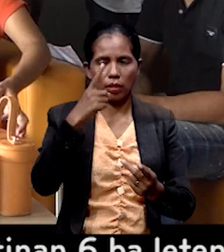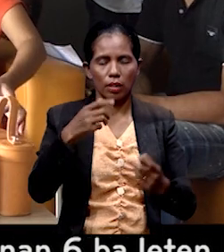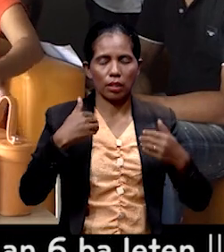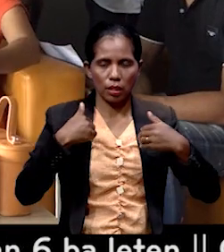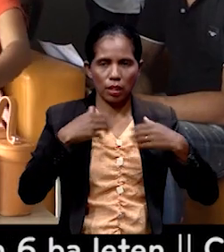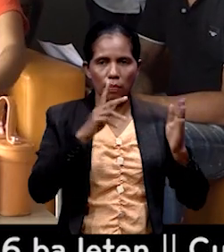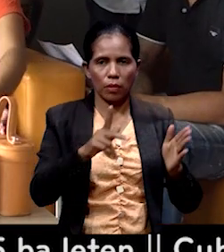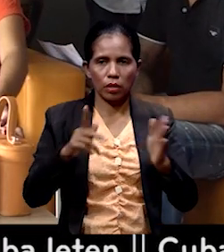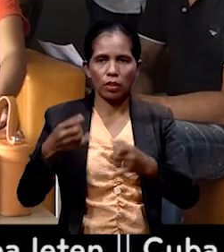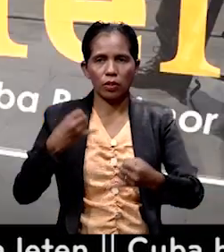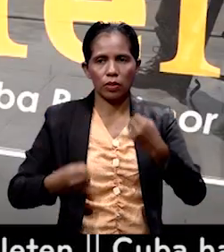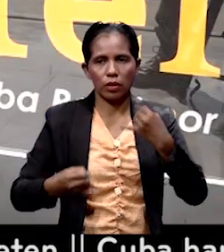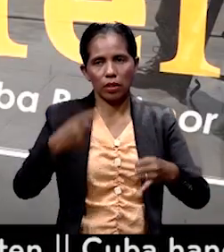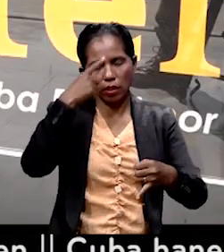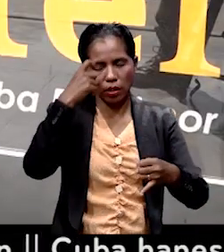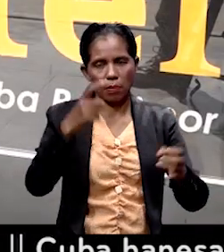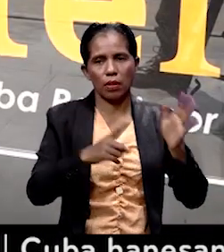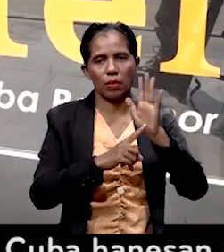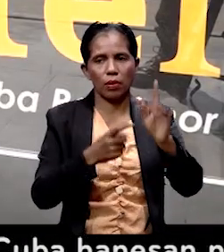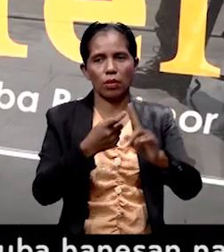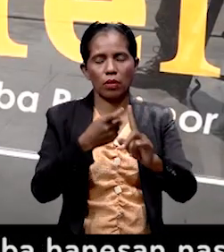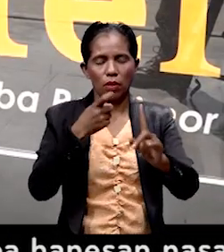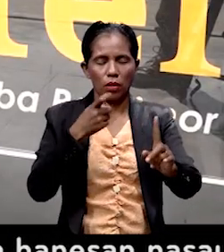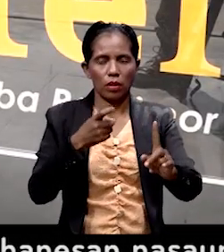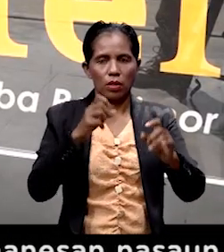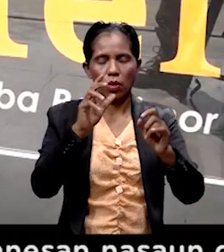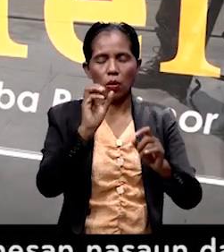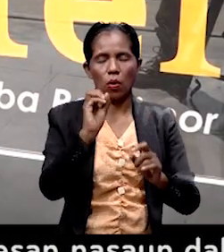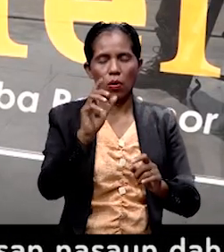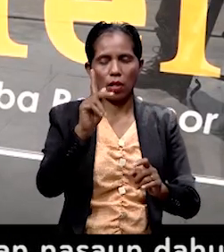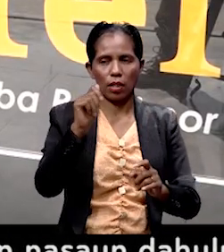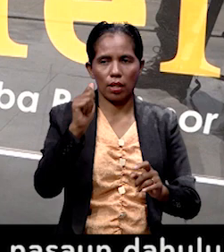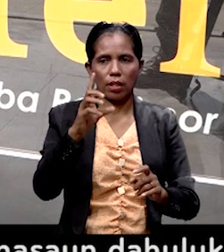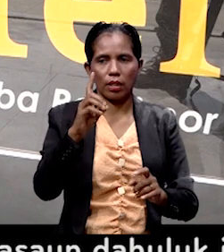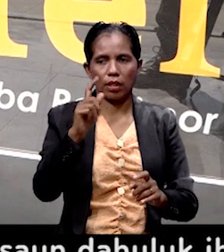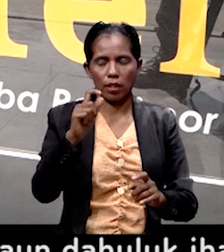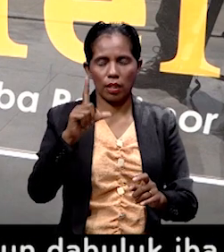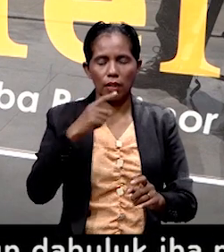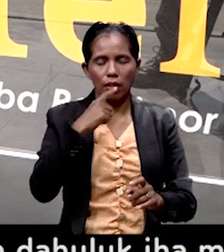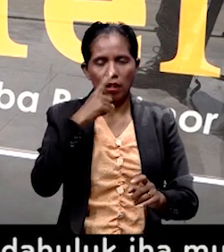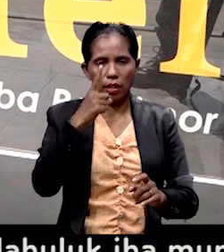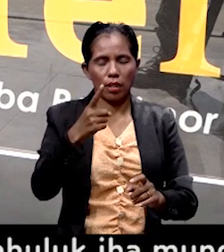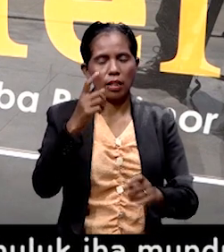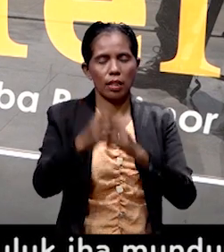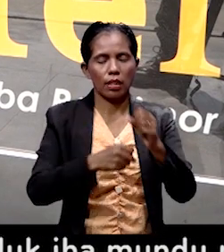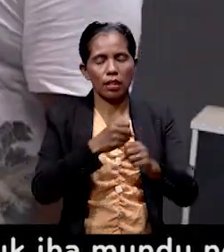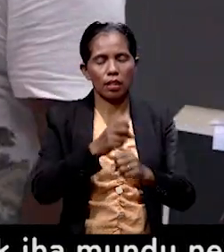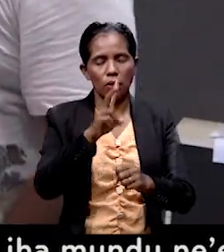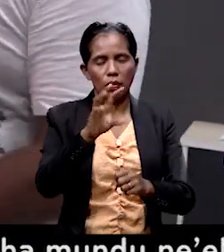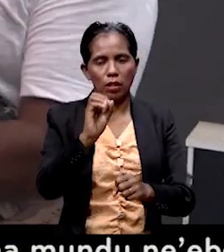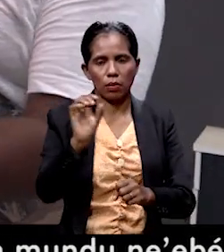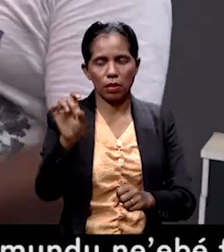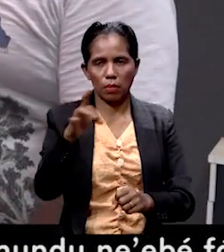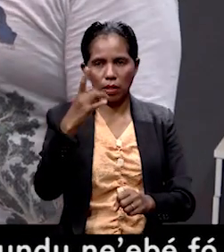de justiça, tamba queixa husi companhia financiador Oca Detel, wen hira mosu desentendimento e atinan rihun rua sanulu